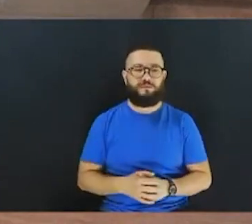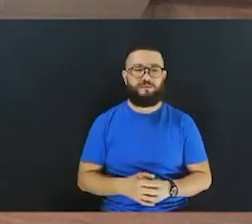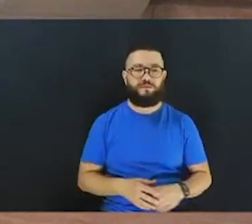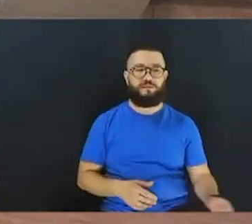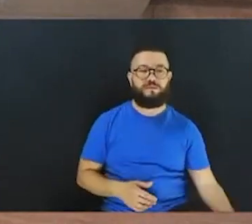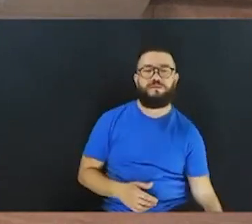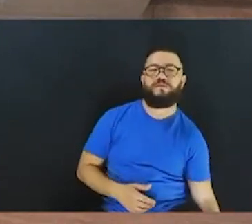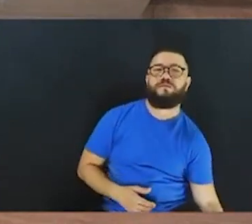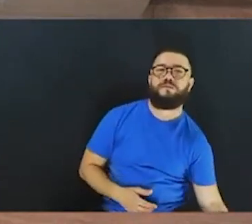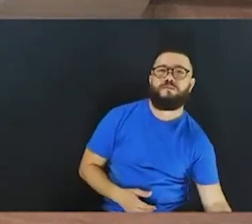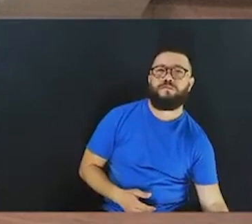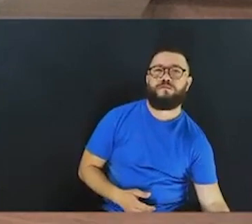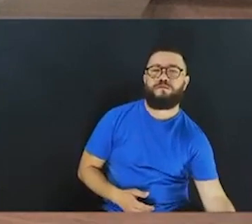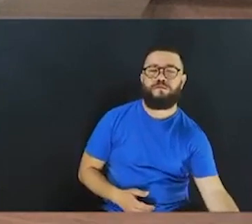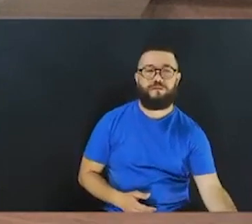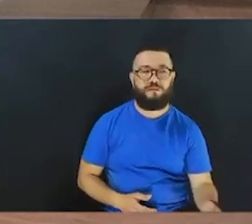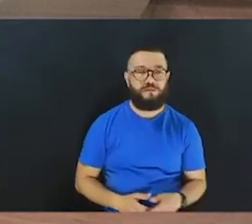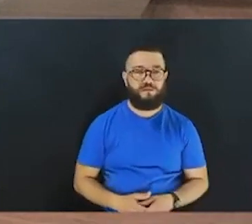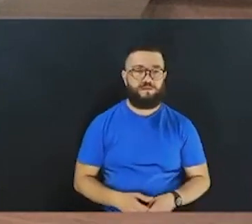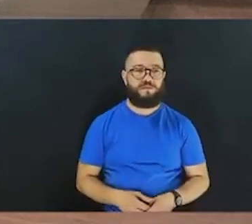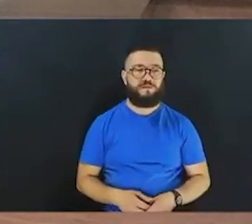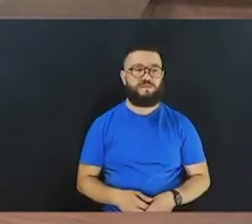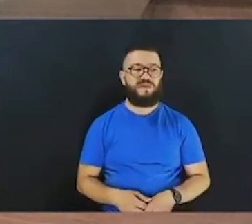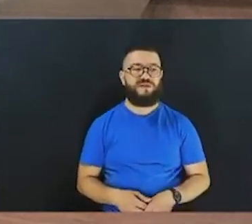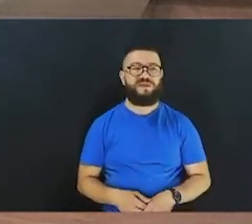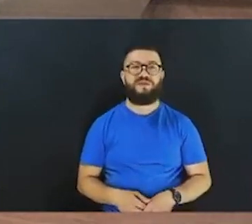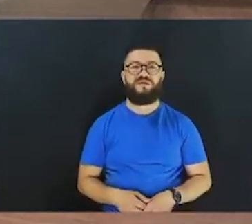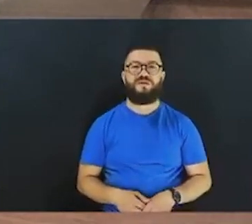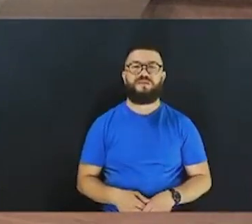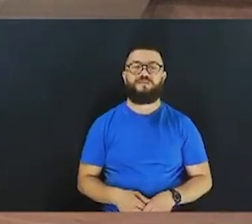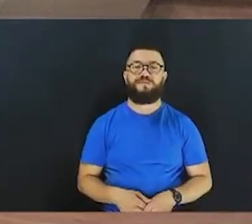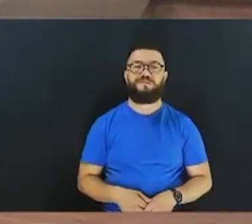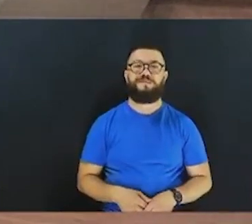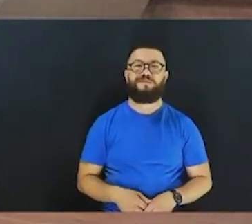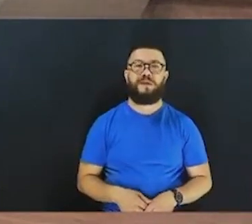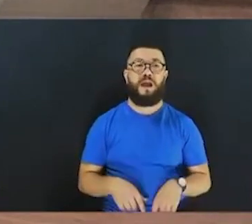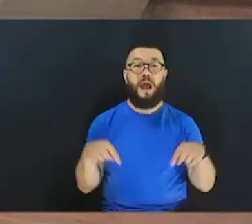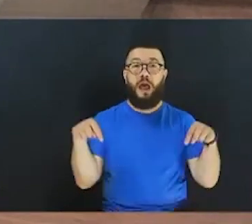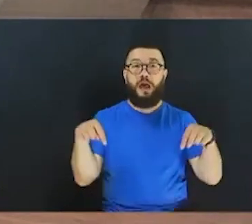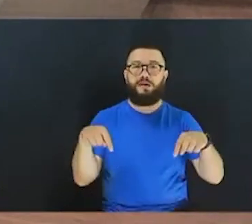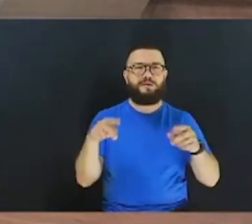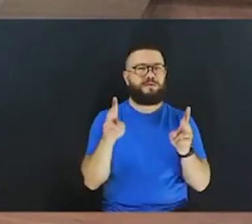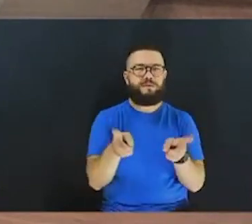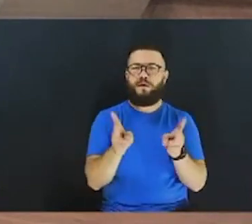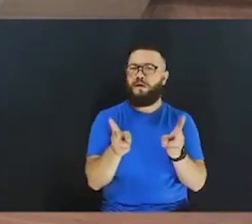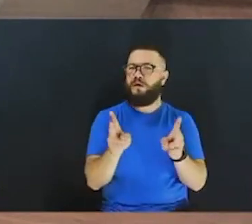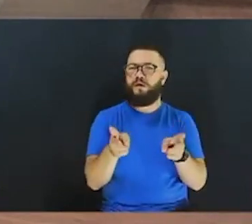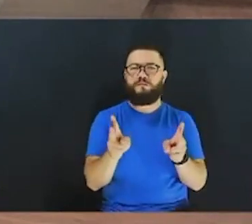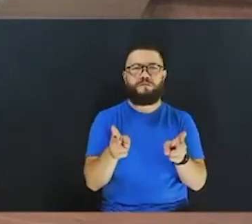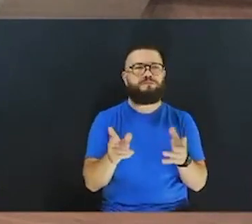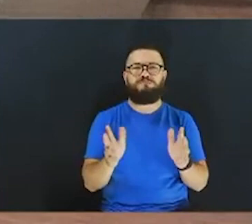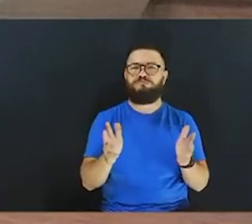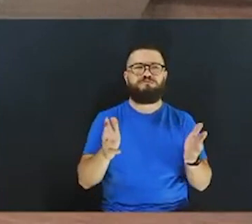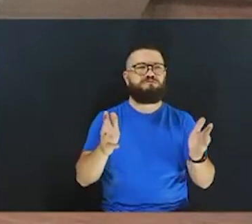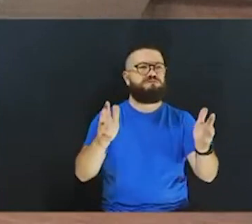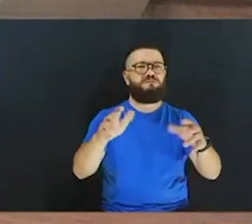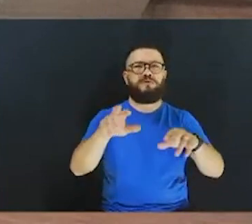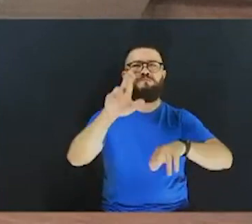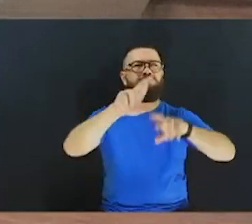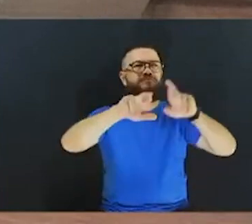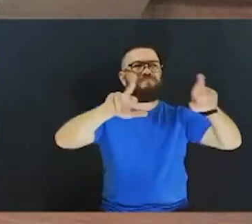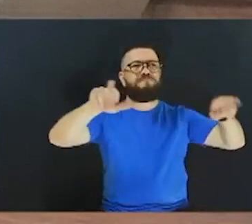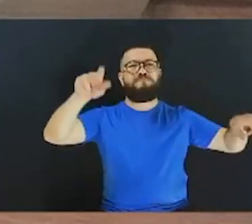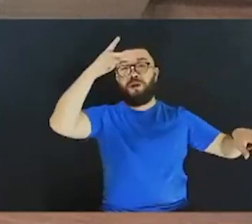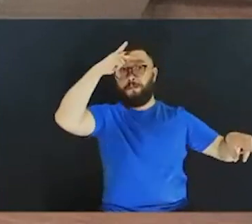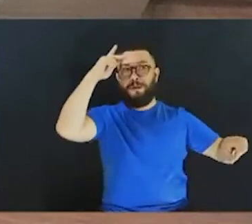Como de sempre, essa casa preza por homenagear aqueles que fazem diferença, vereador Euler, né? Vossa Excelência sempre traz